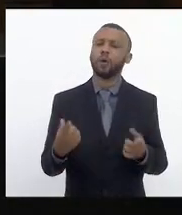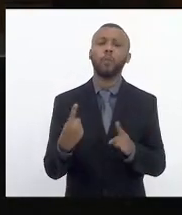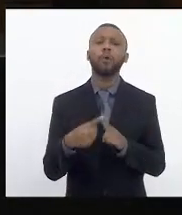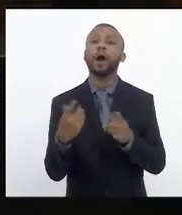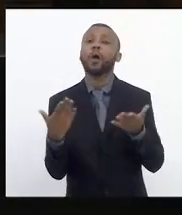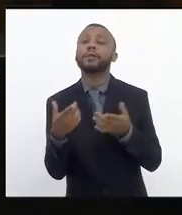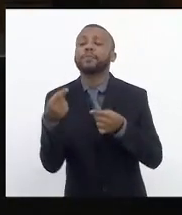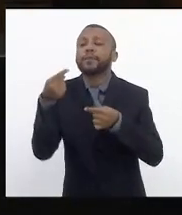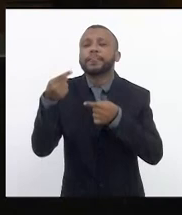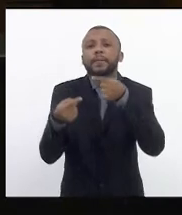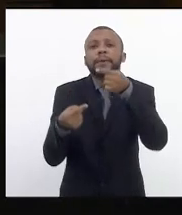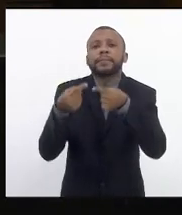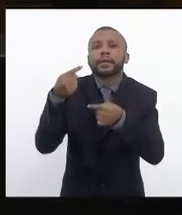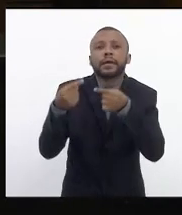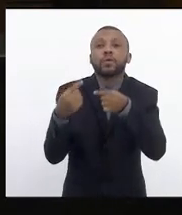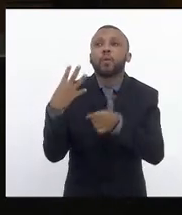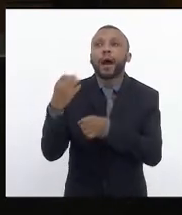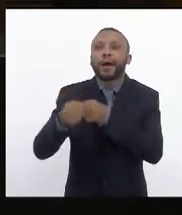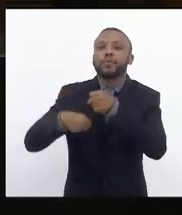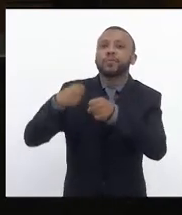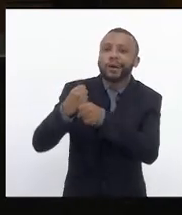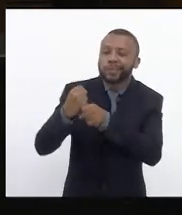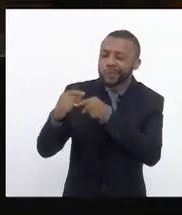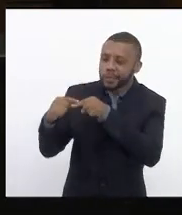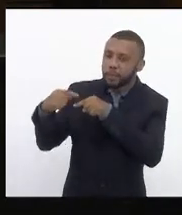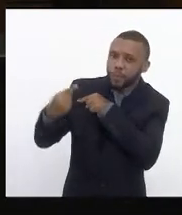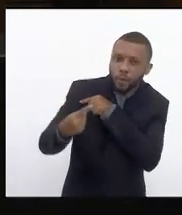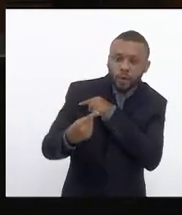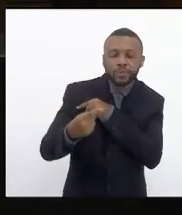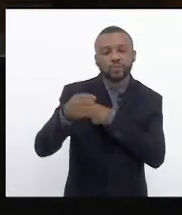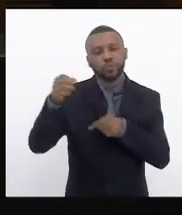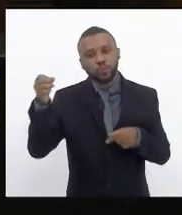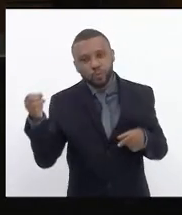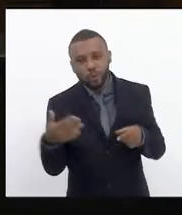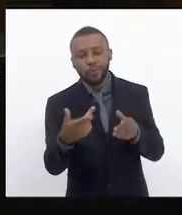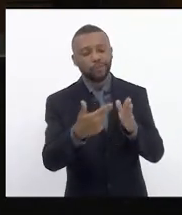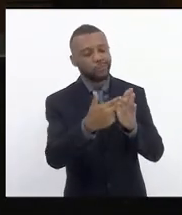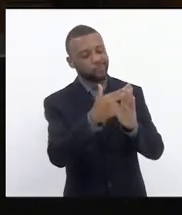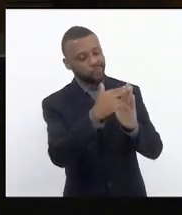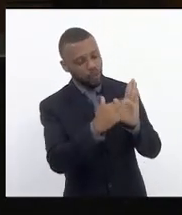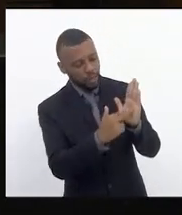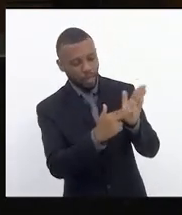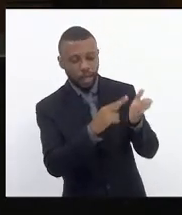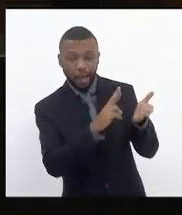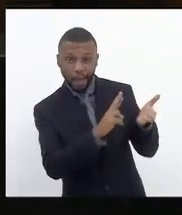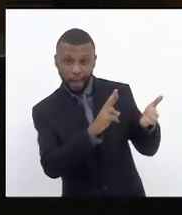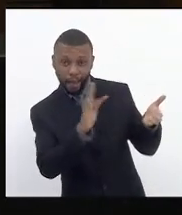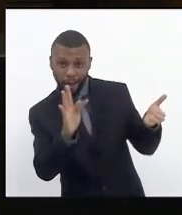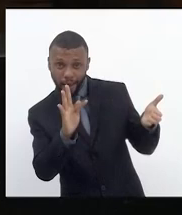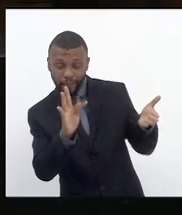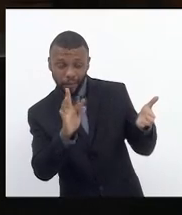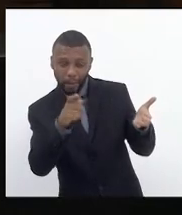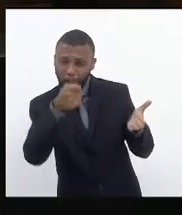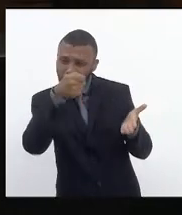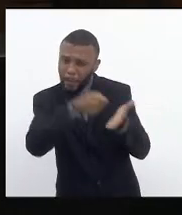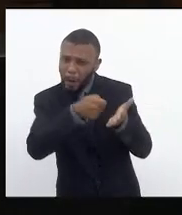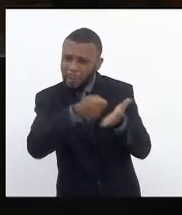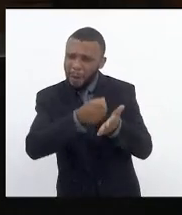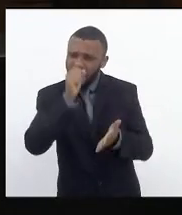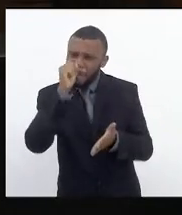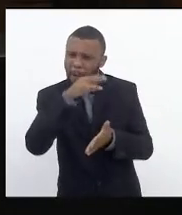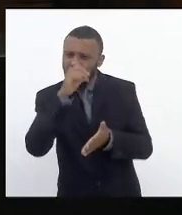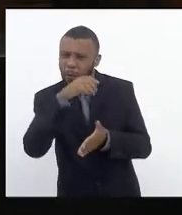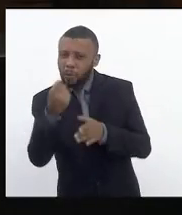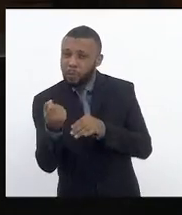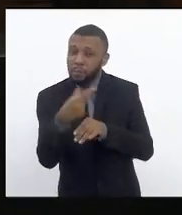estamos debatendo quatro anos depois um novo regime de recuperação fiscal ainda mais draconiana que o